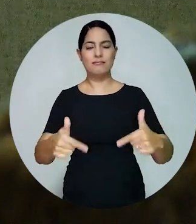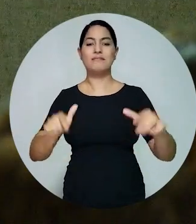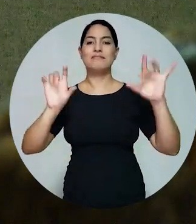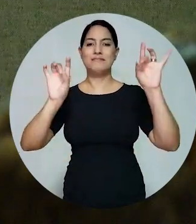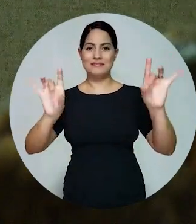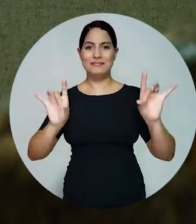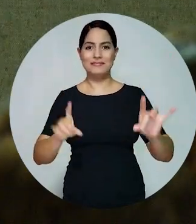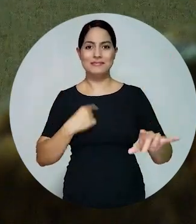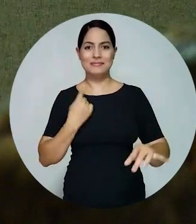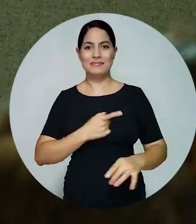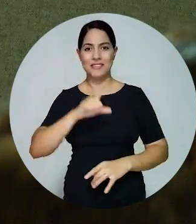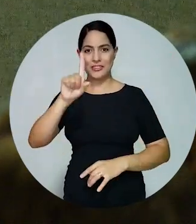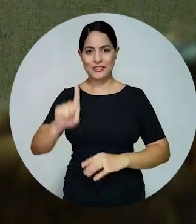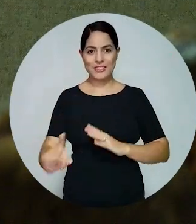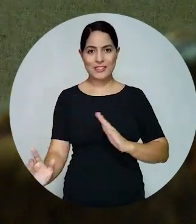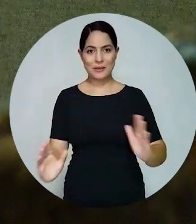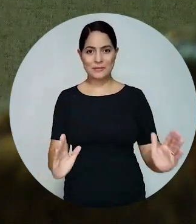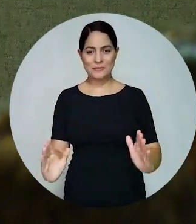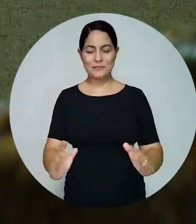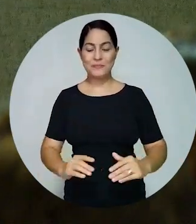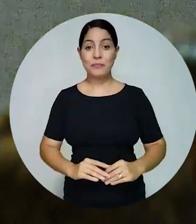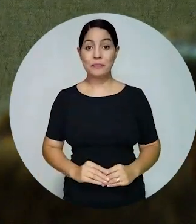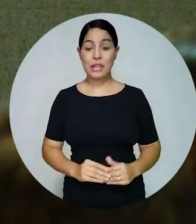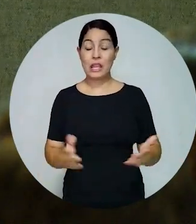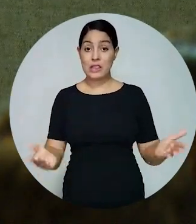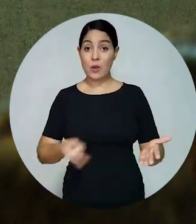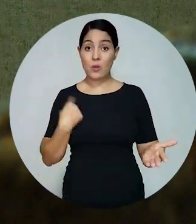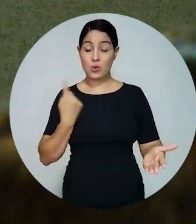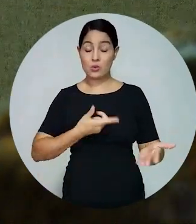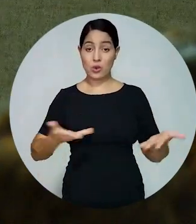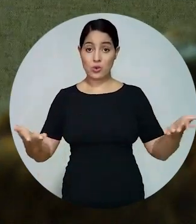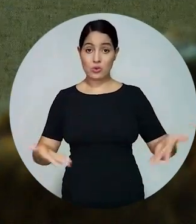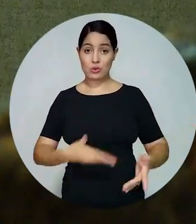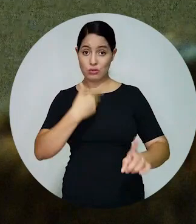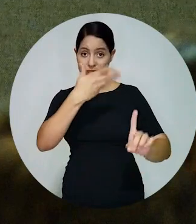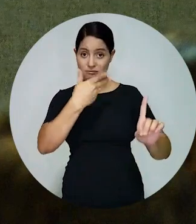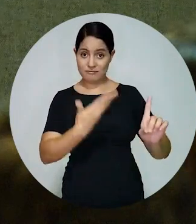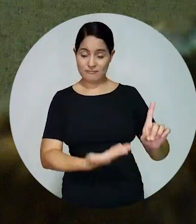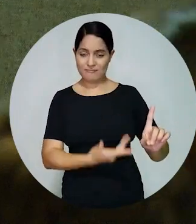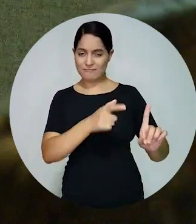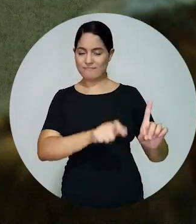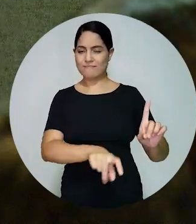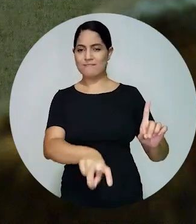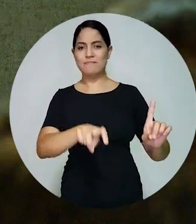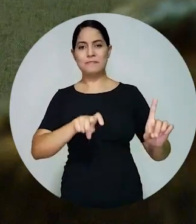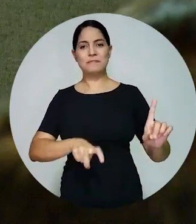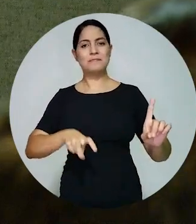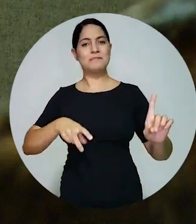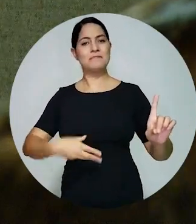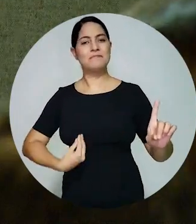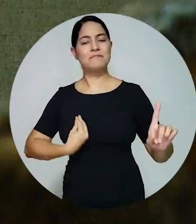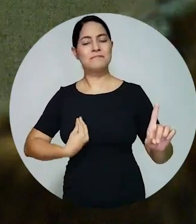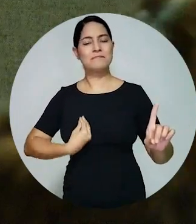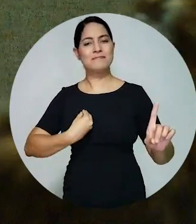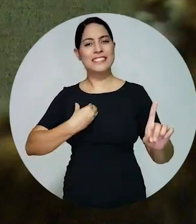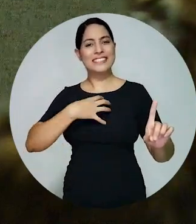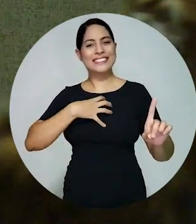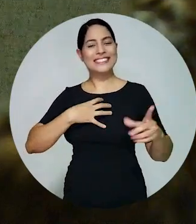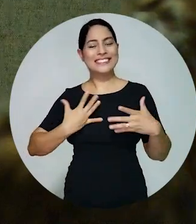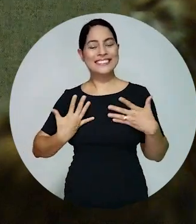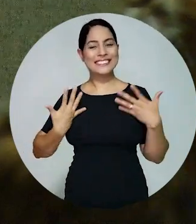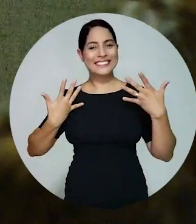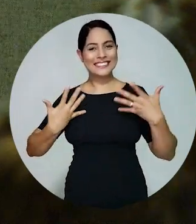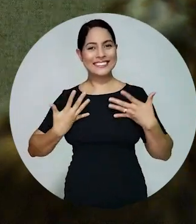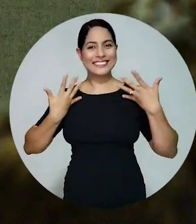Ordem e especialmente nessa nossa gestão. Participar dessa cerimônia torna-se uma